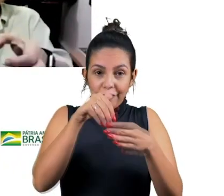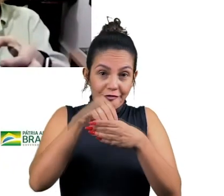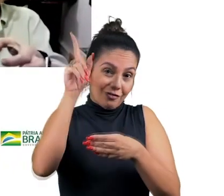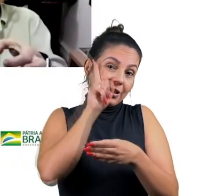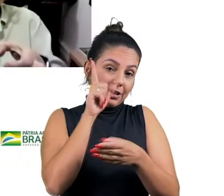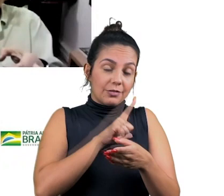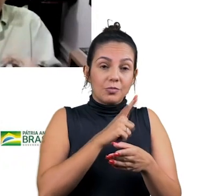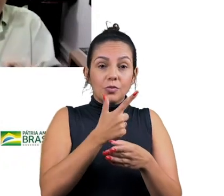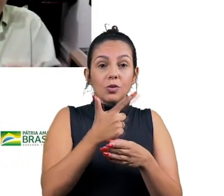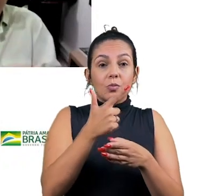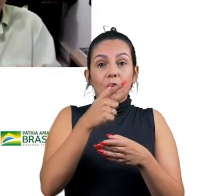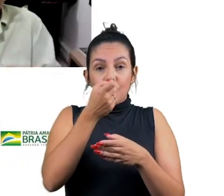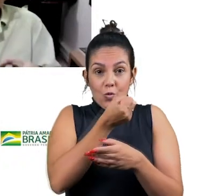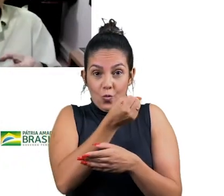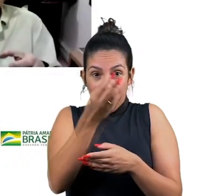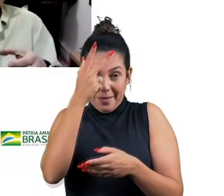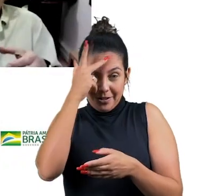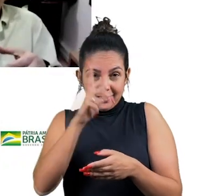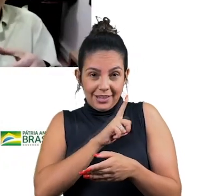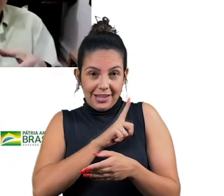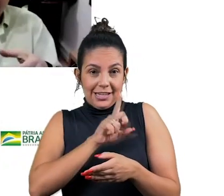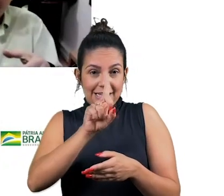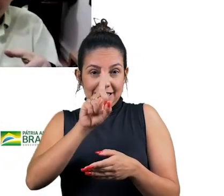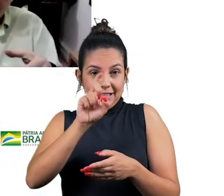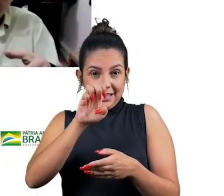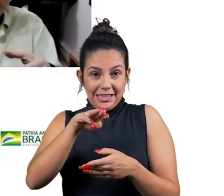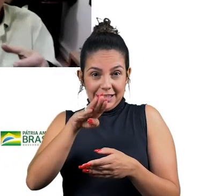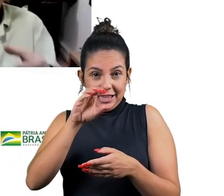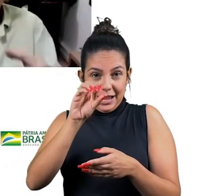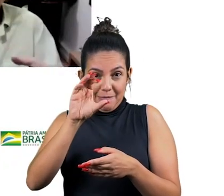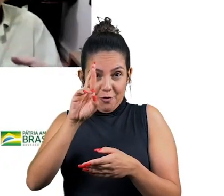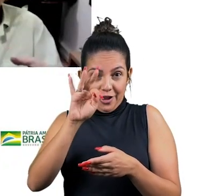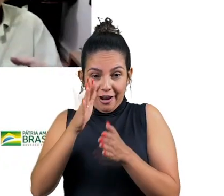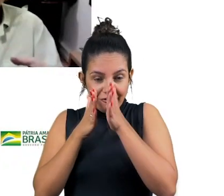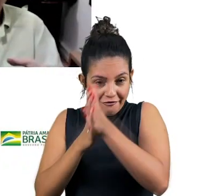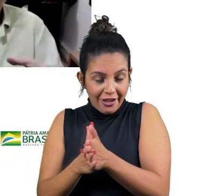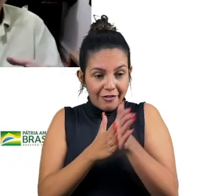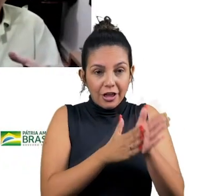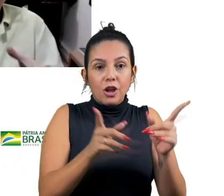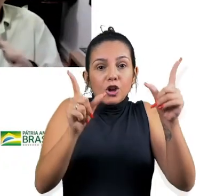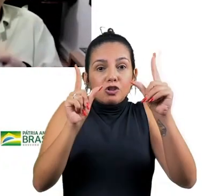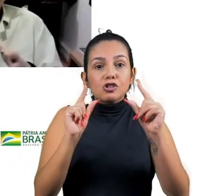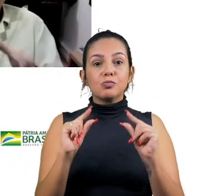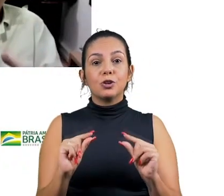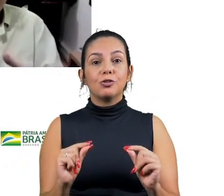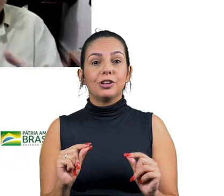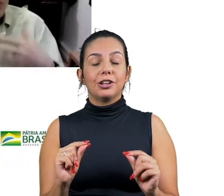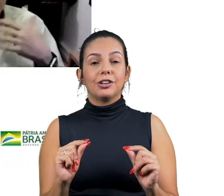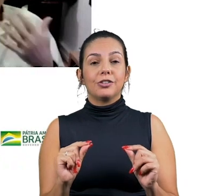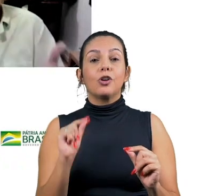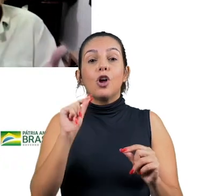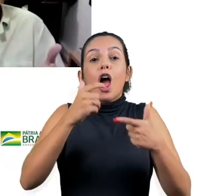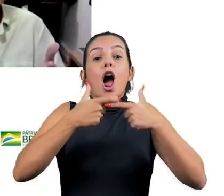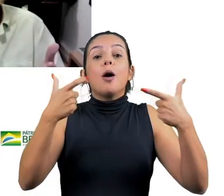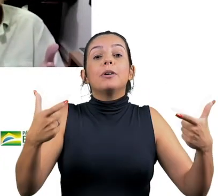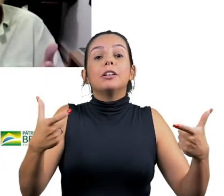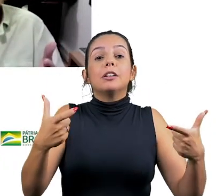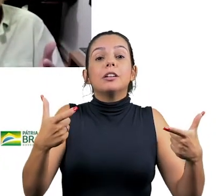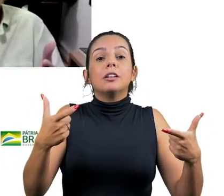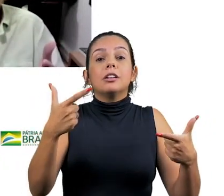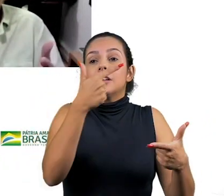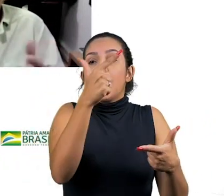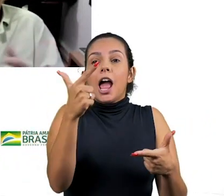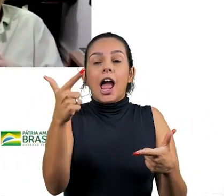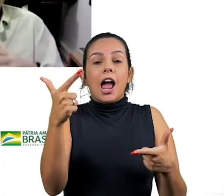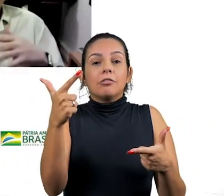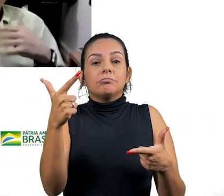Unidos? Porque a quantidade de democratas fiéis, de republicanos fiéis, está diminuindo. E o que está aumentando são os